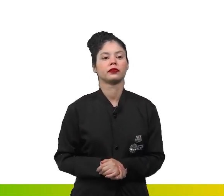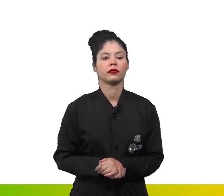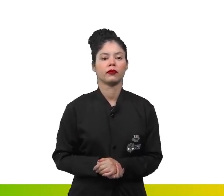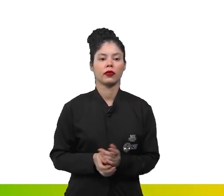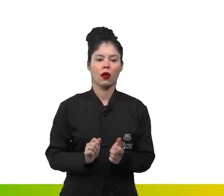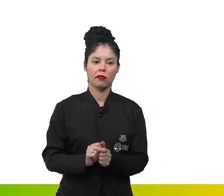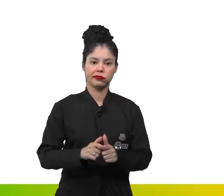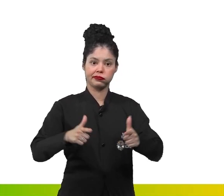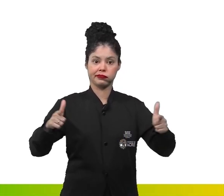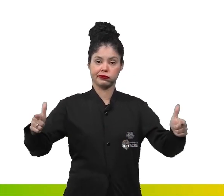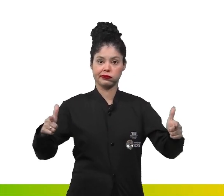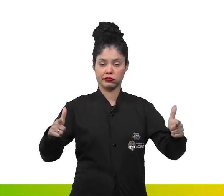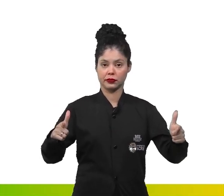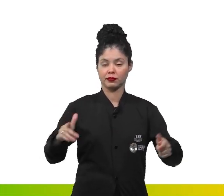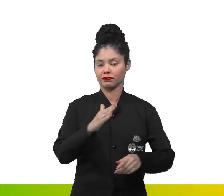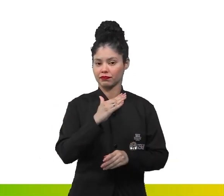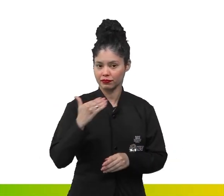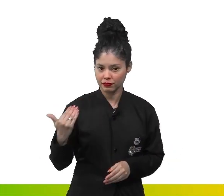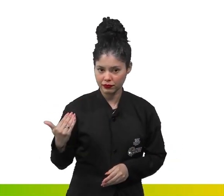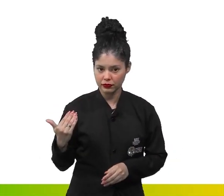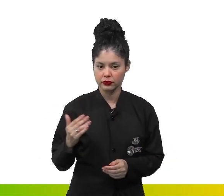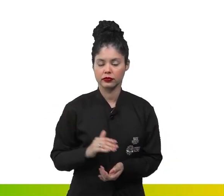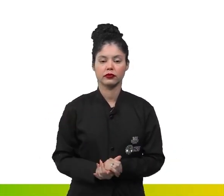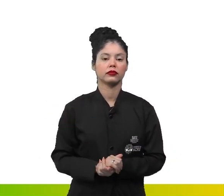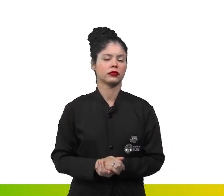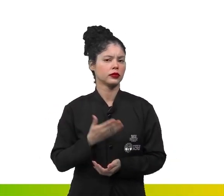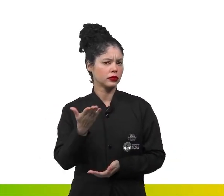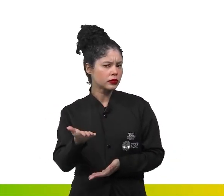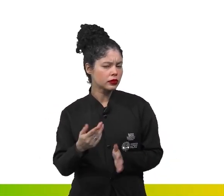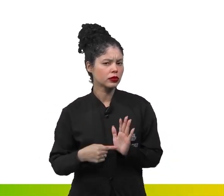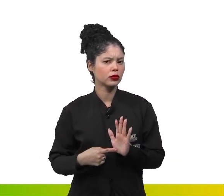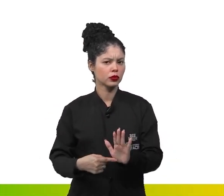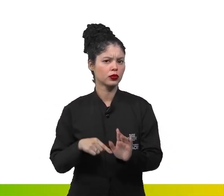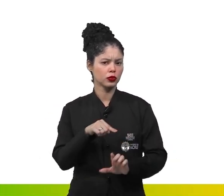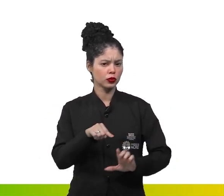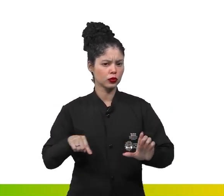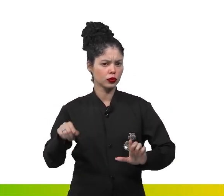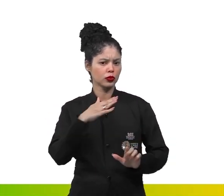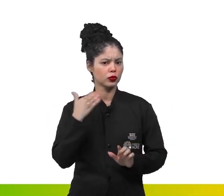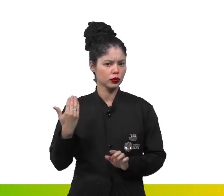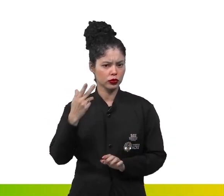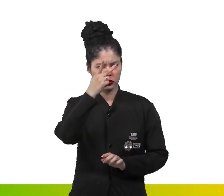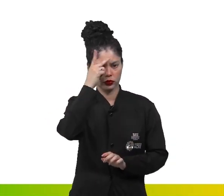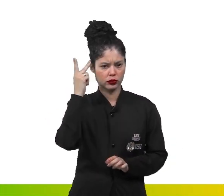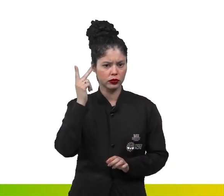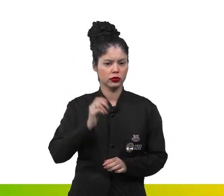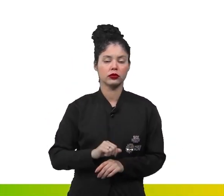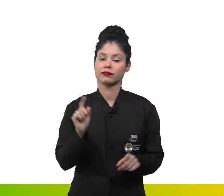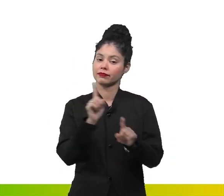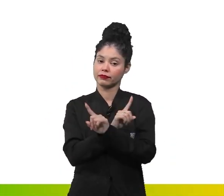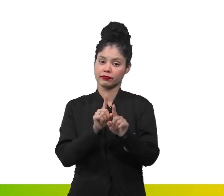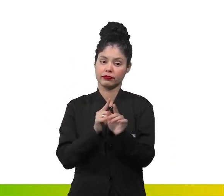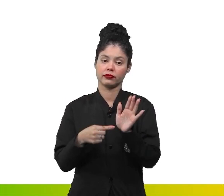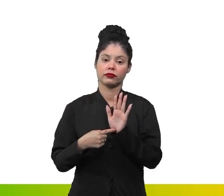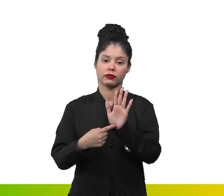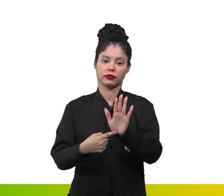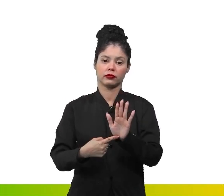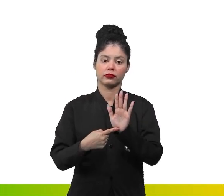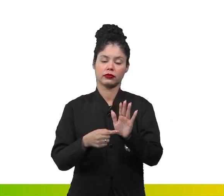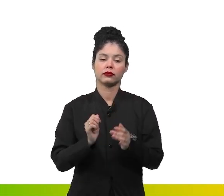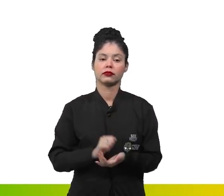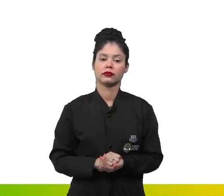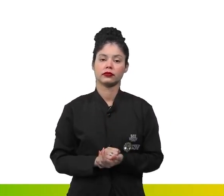E, expansão do índice de mortalidade. É isso que a gente vê, o índice de mortalidade? Não é isso que mostra, porque